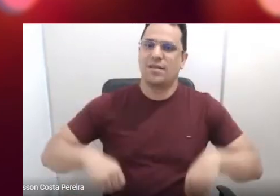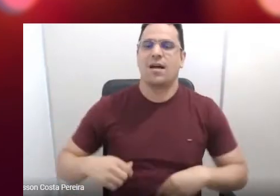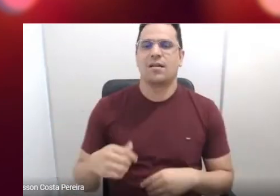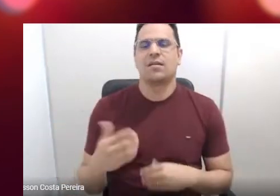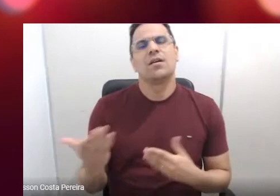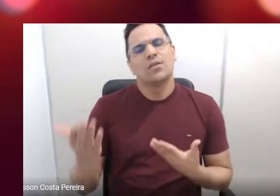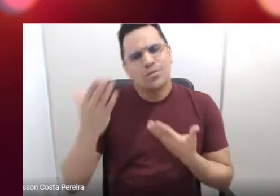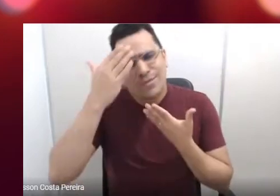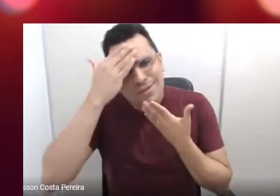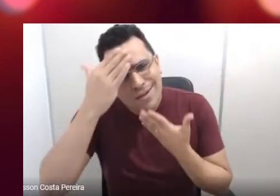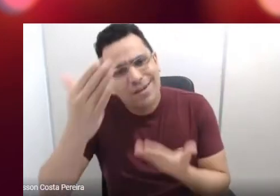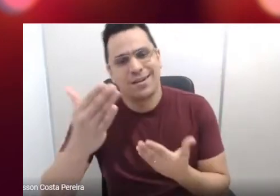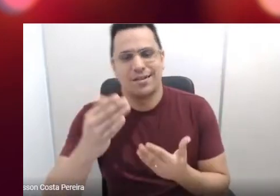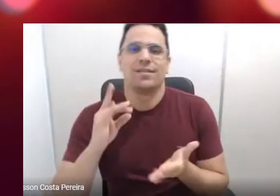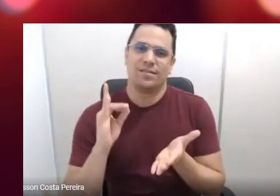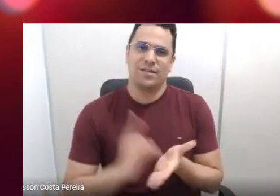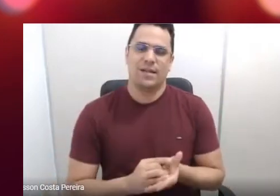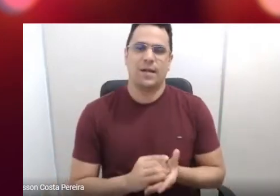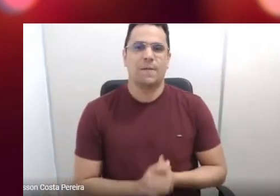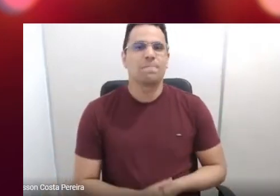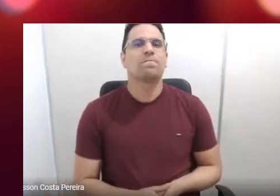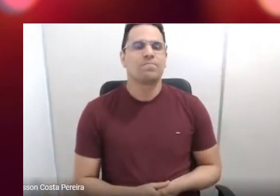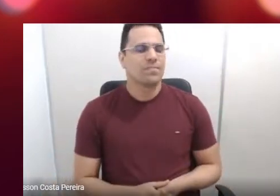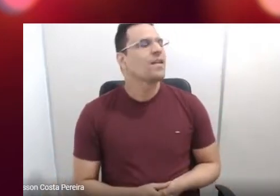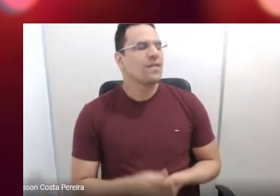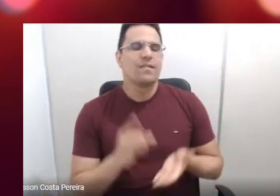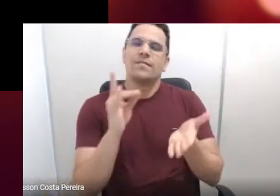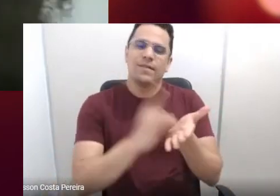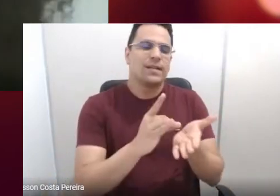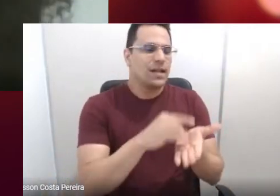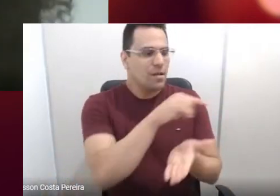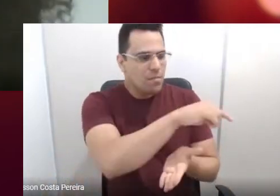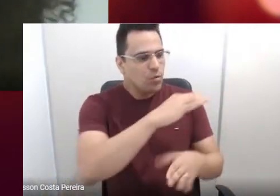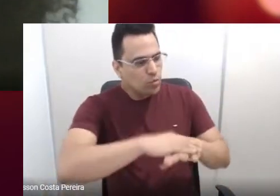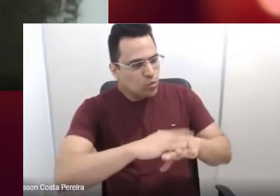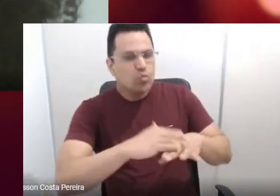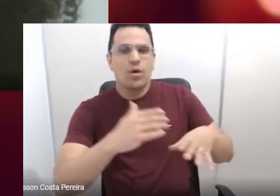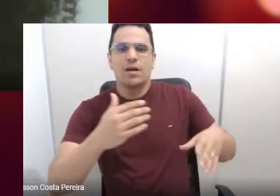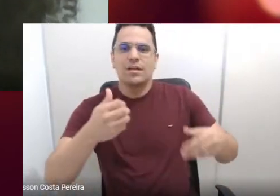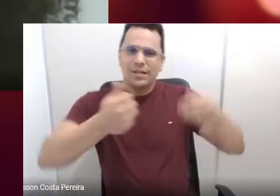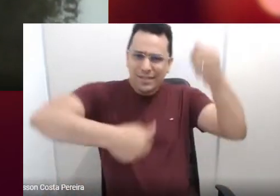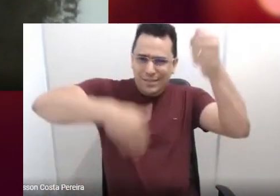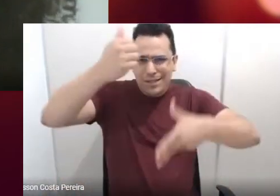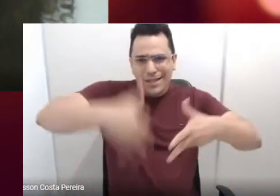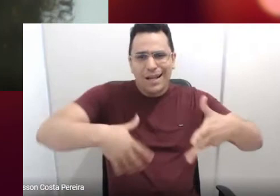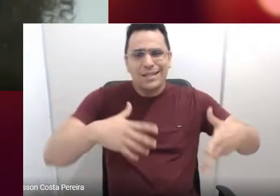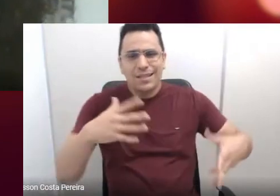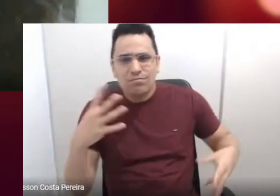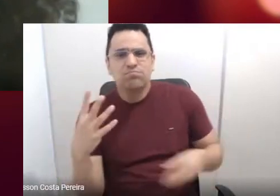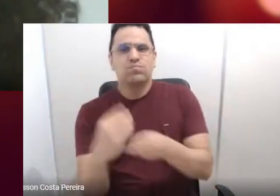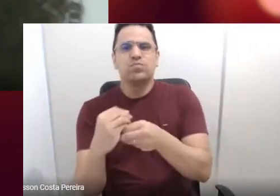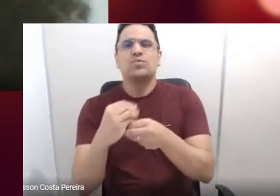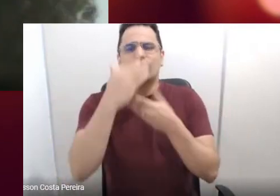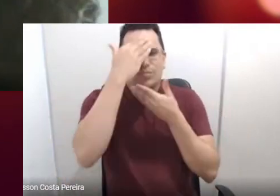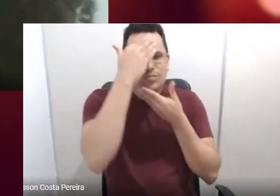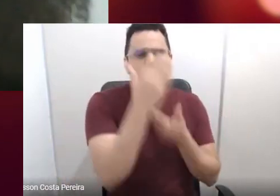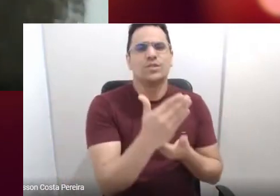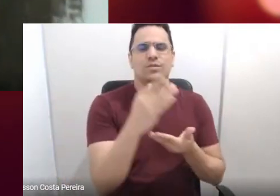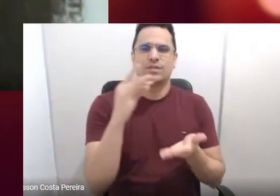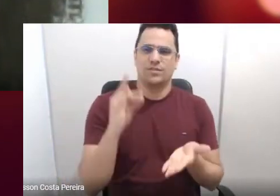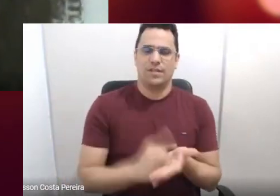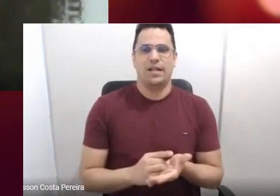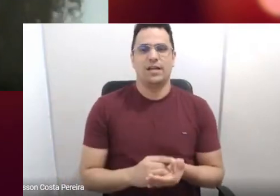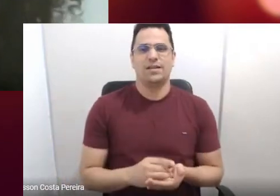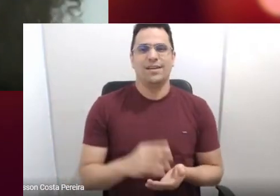tenho a agradecer, muito obrigada. A gente que agradece, né, a sua contribuição,